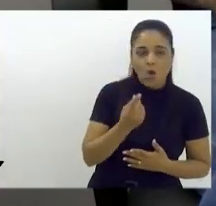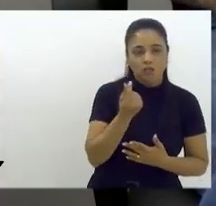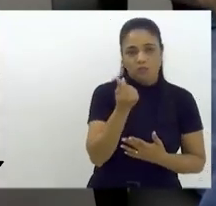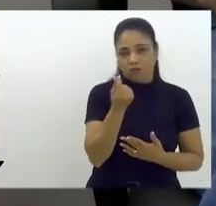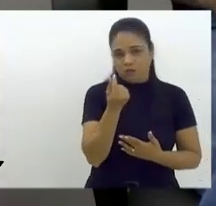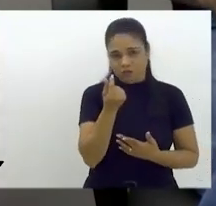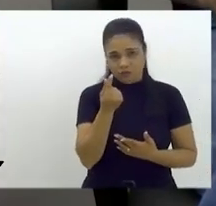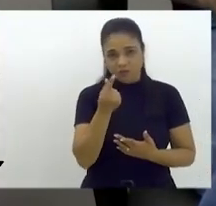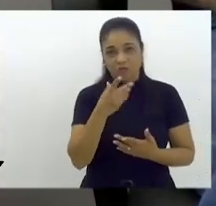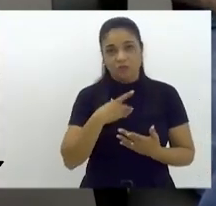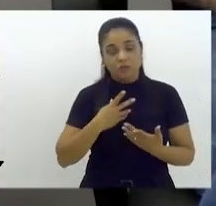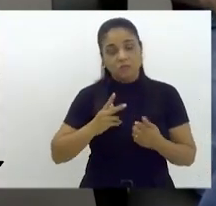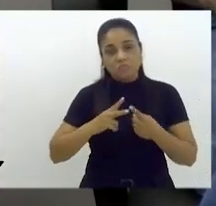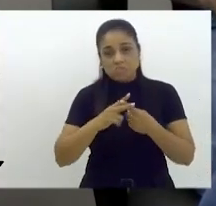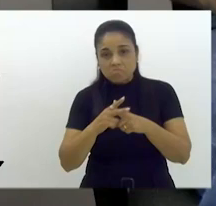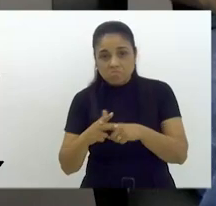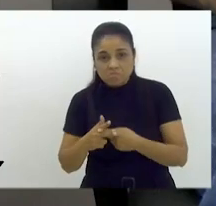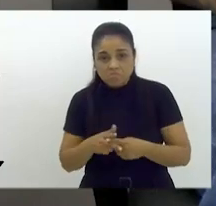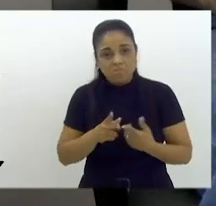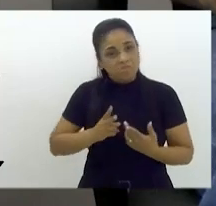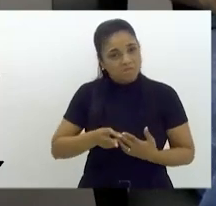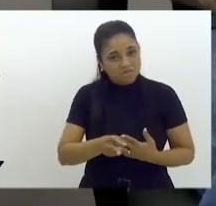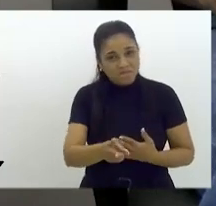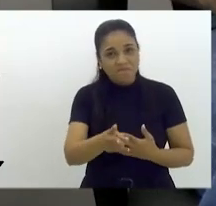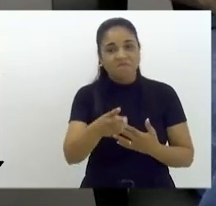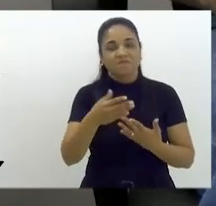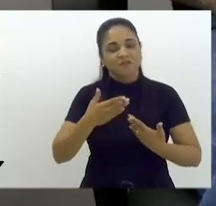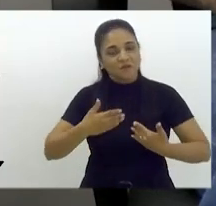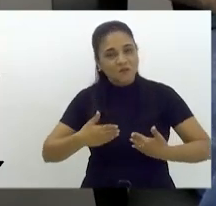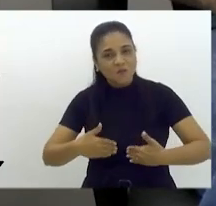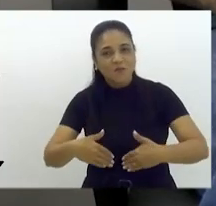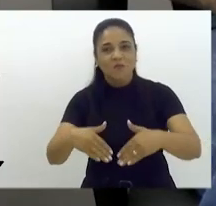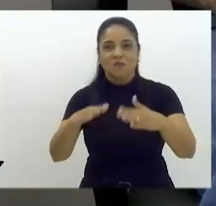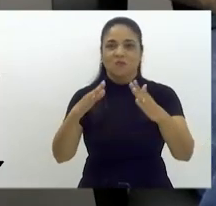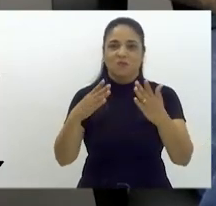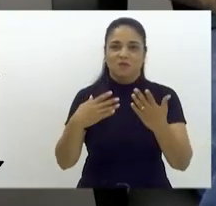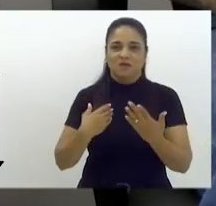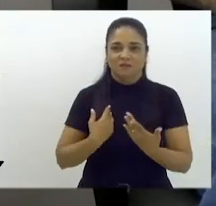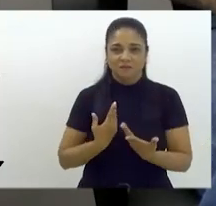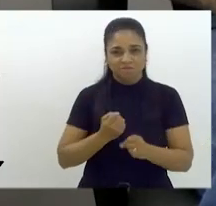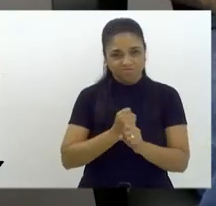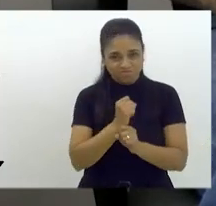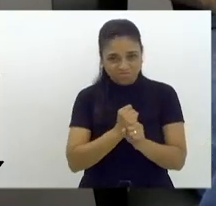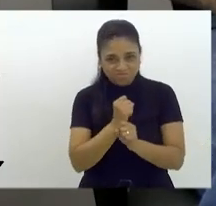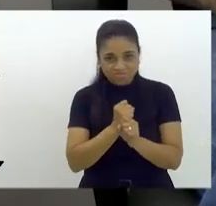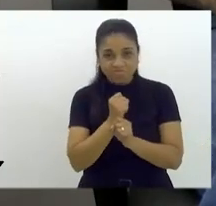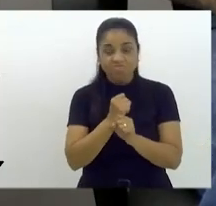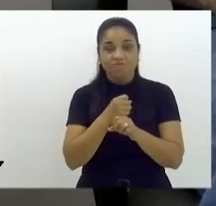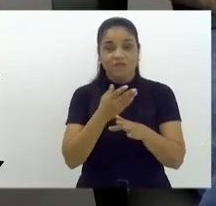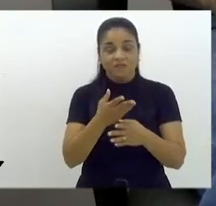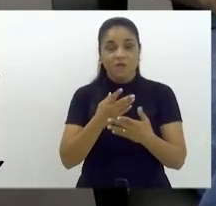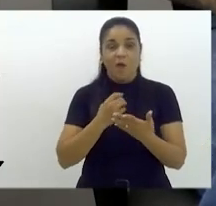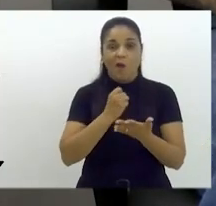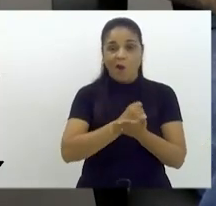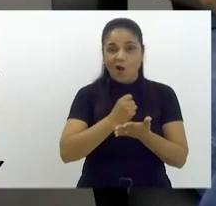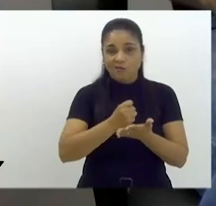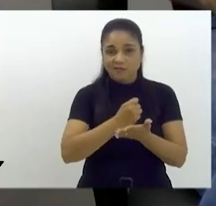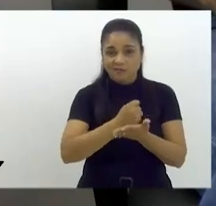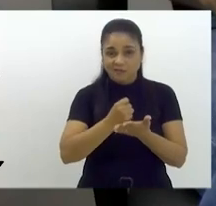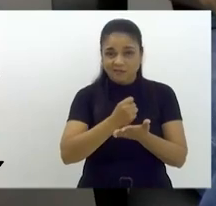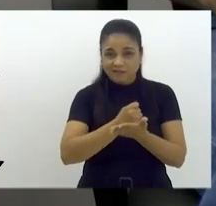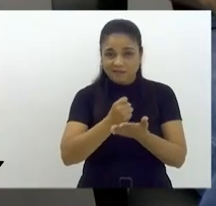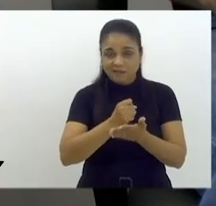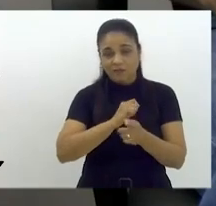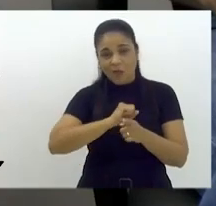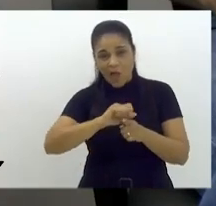manutenção continuada Talvez ele até pererenizasse mais então a contratação de fornecimento de serviço